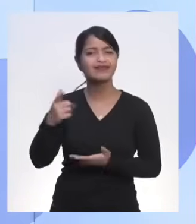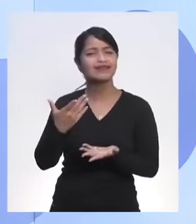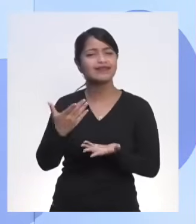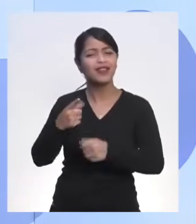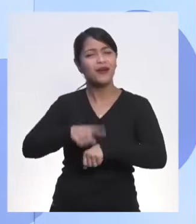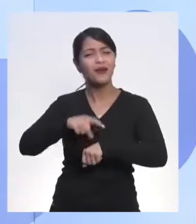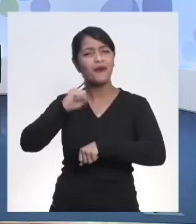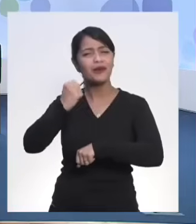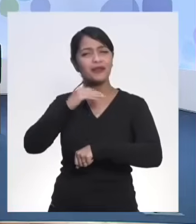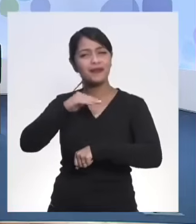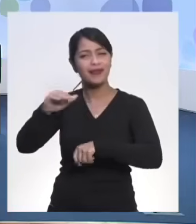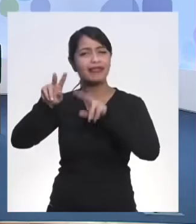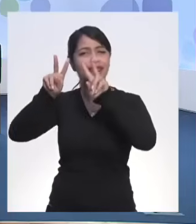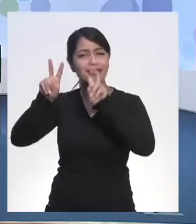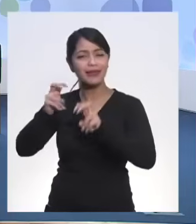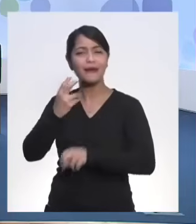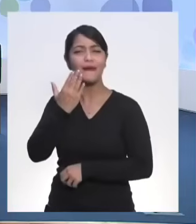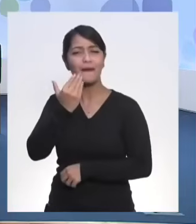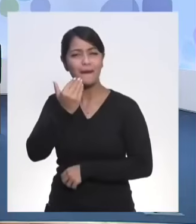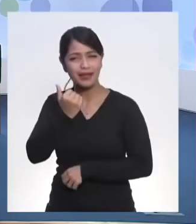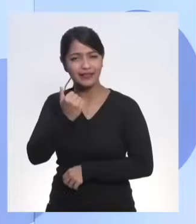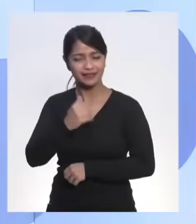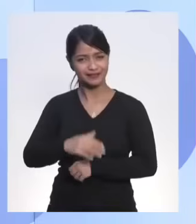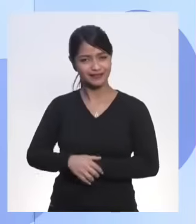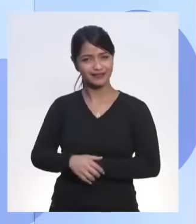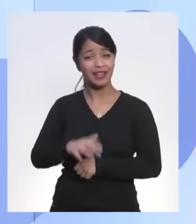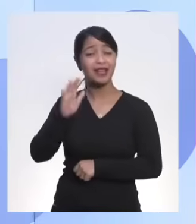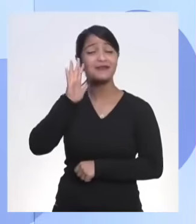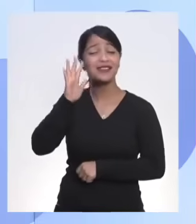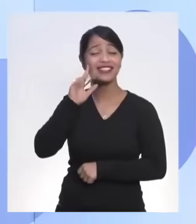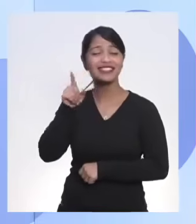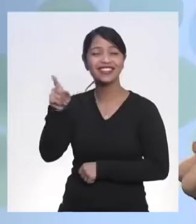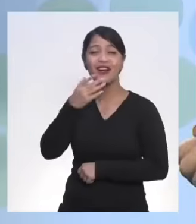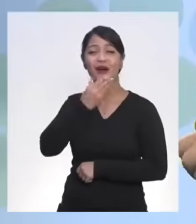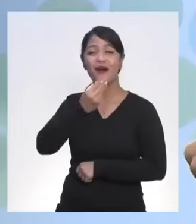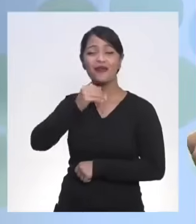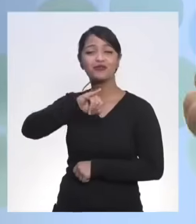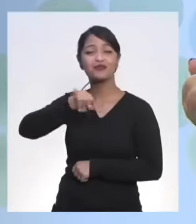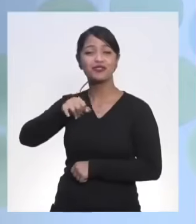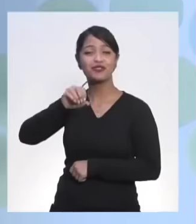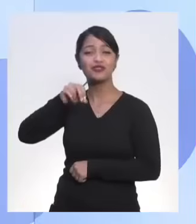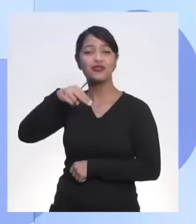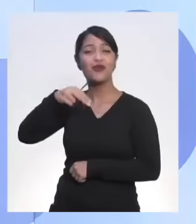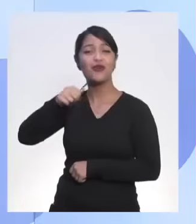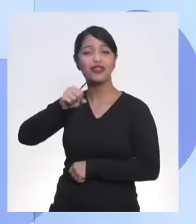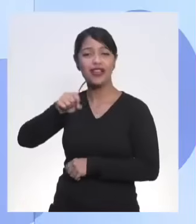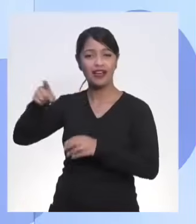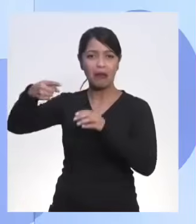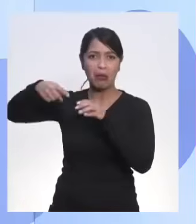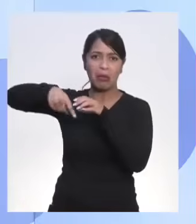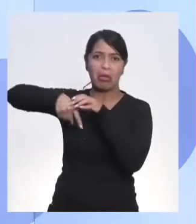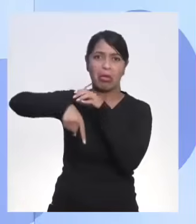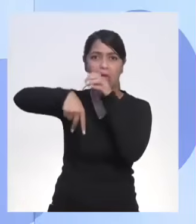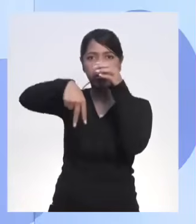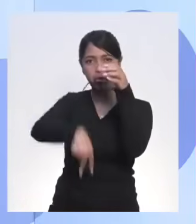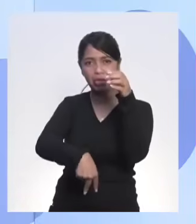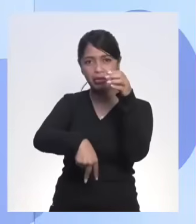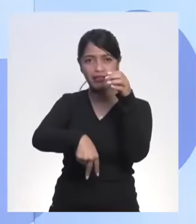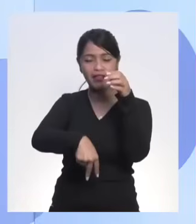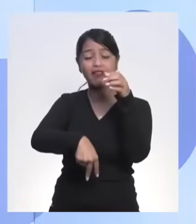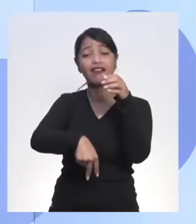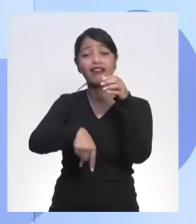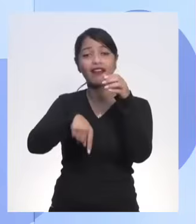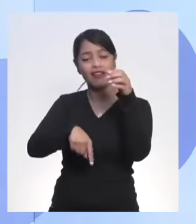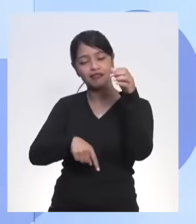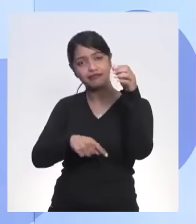manhã da comida, imagina se fosse o Jonas preso num poço tentando sair. Ele, além de dormir, ele ia ter a parada para o almoço.